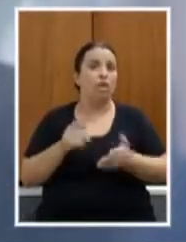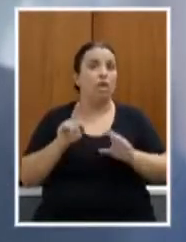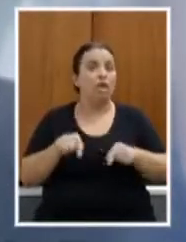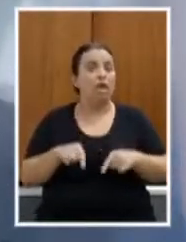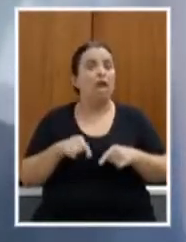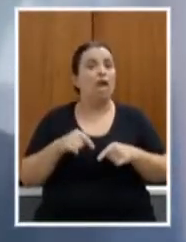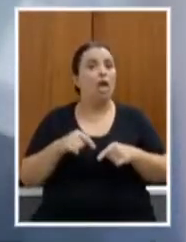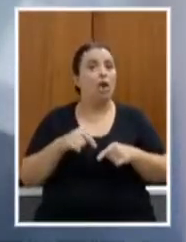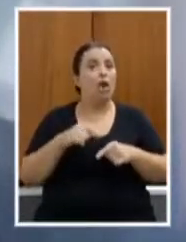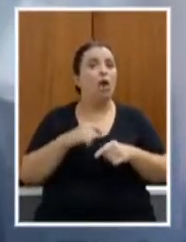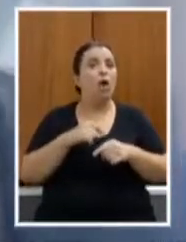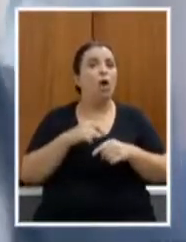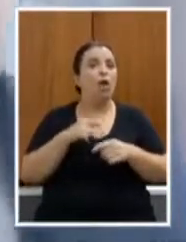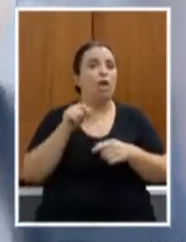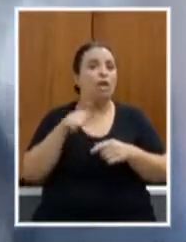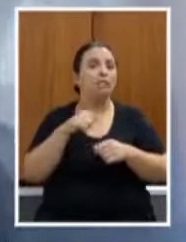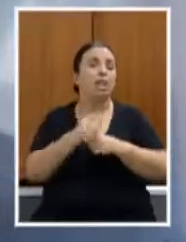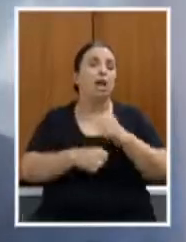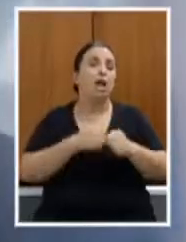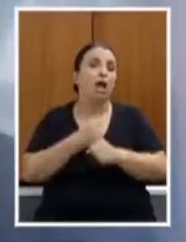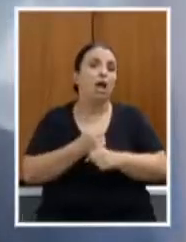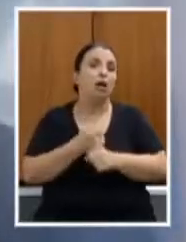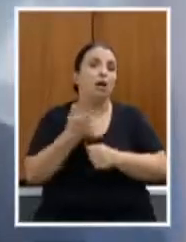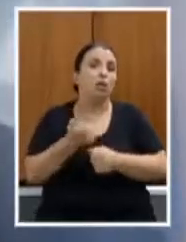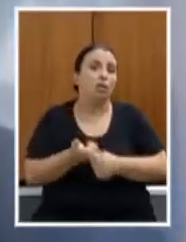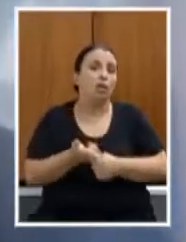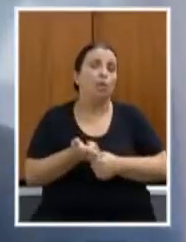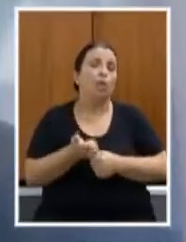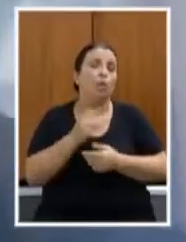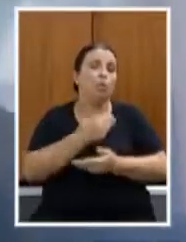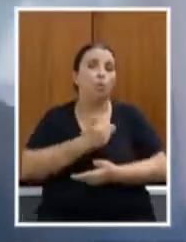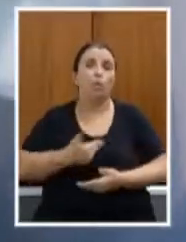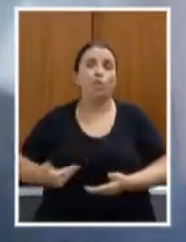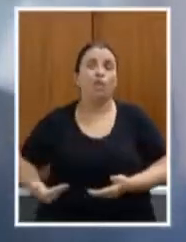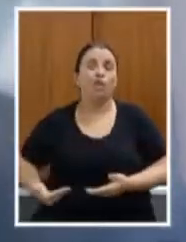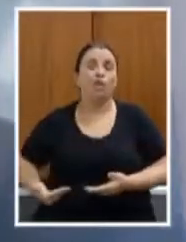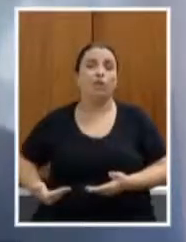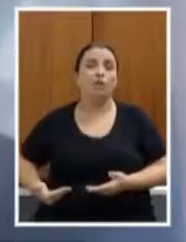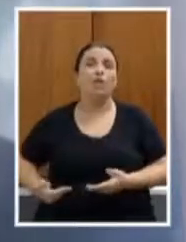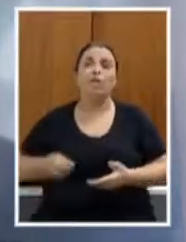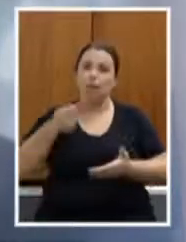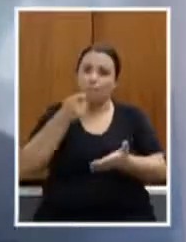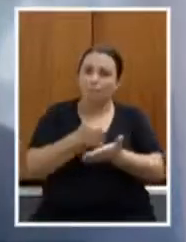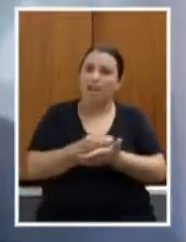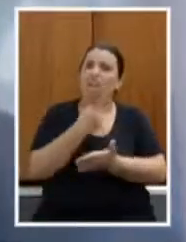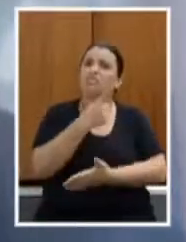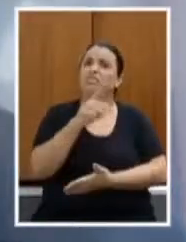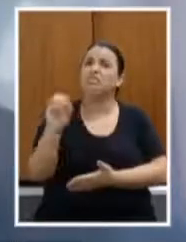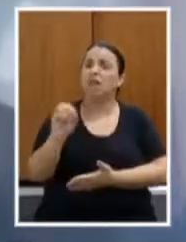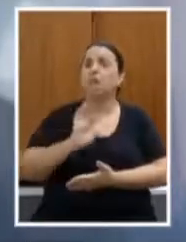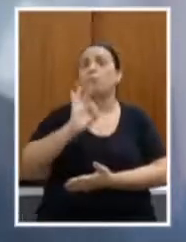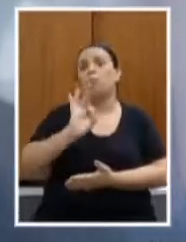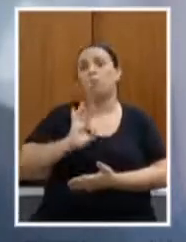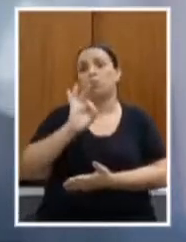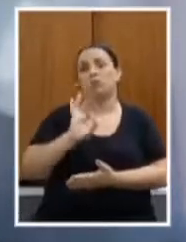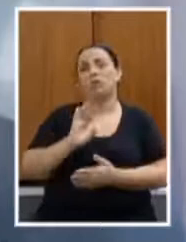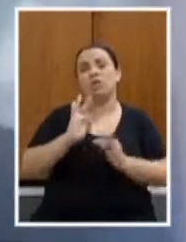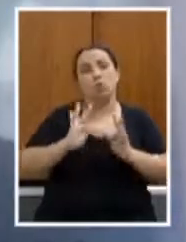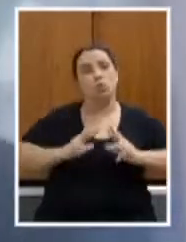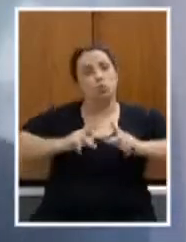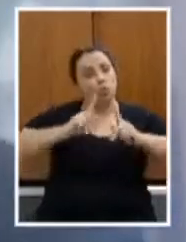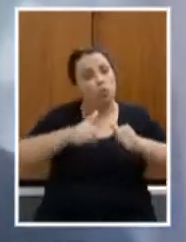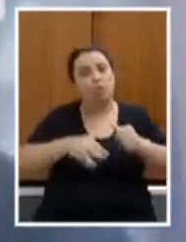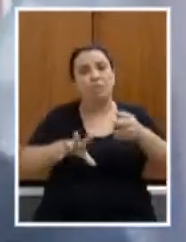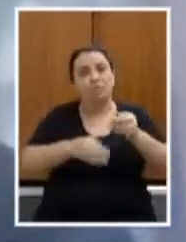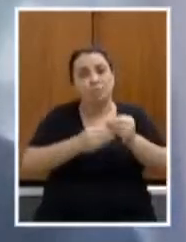ano ele honraria, que o governo honraria 100%, pagaria todas as emendas